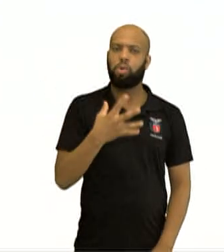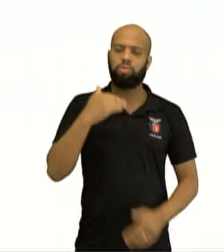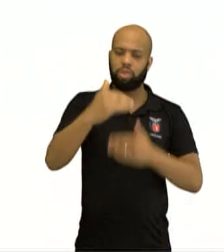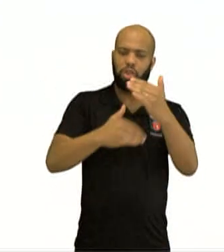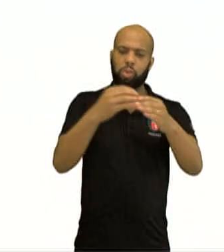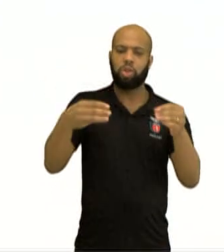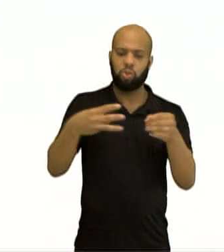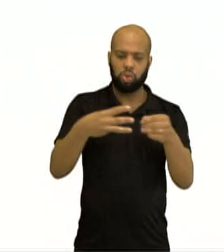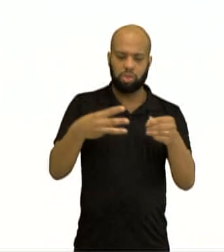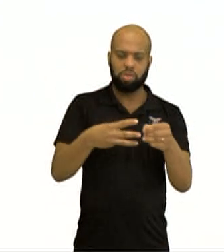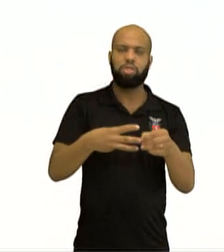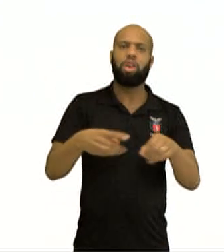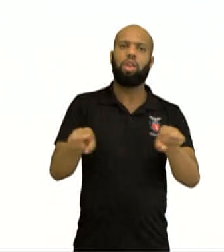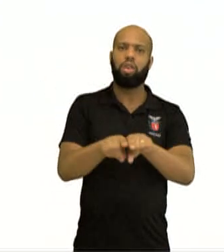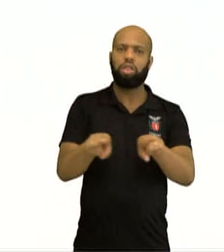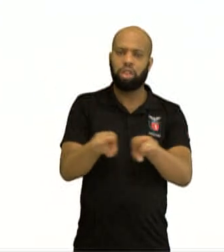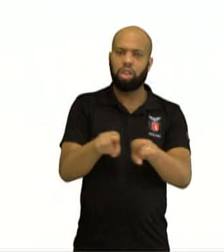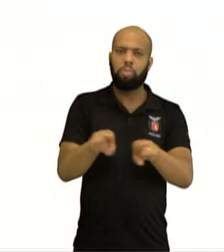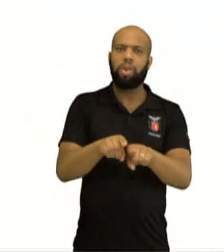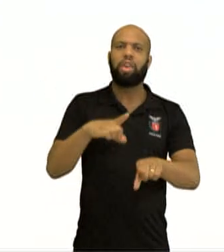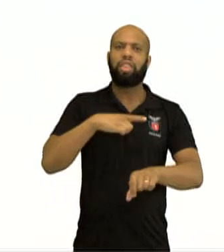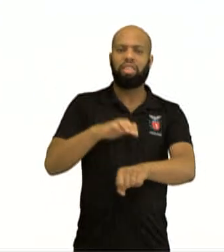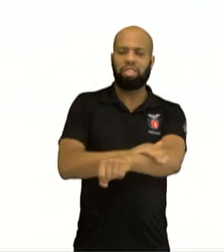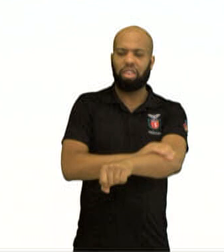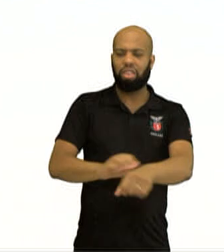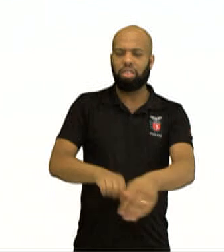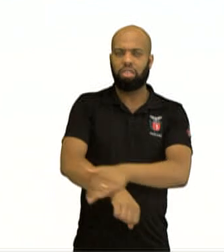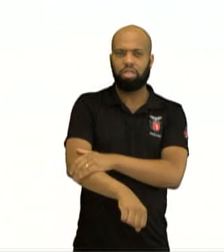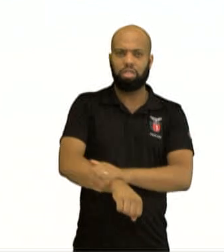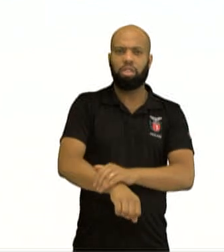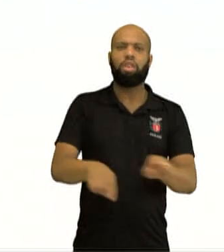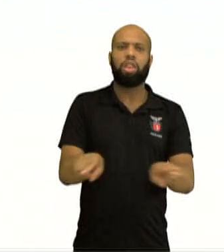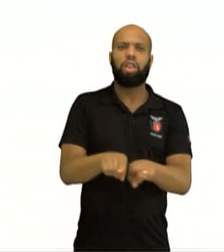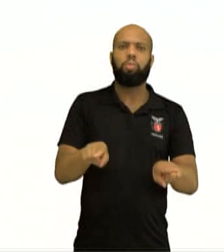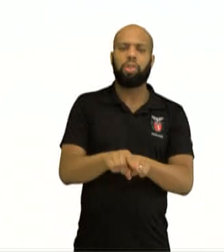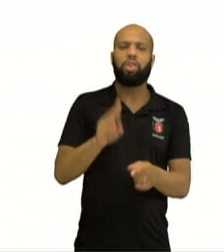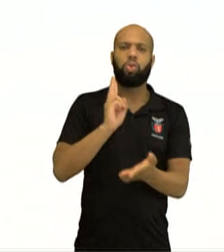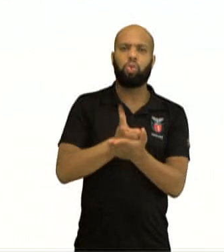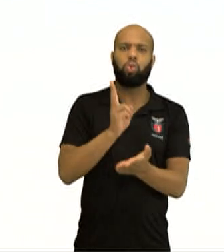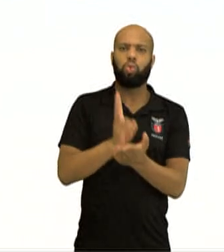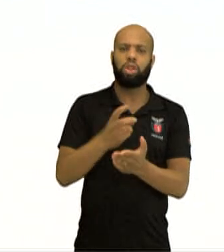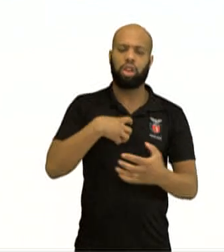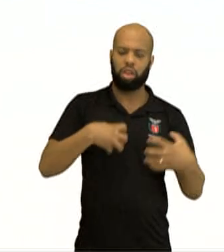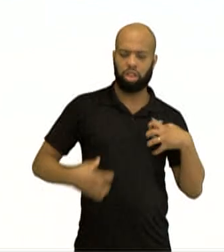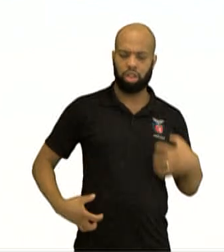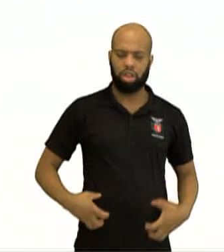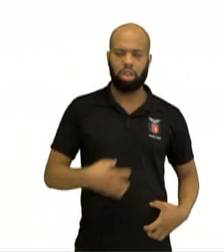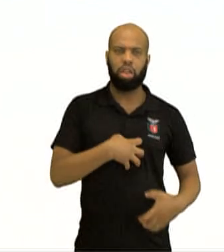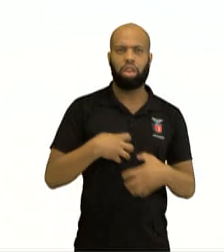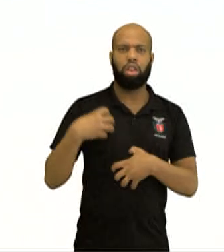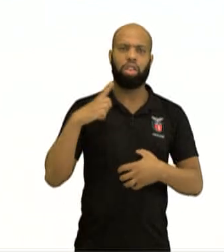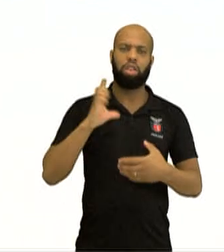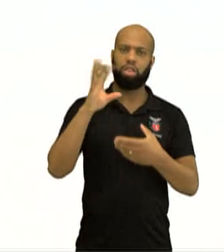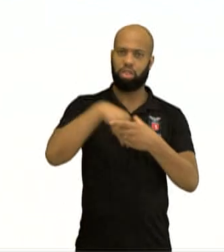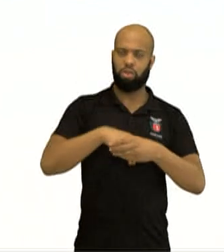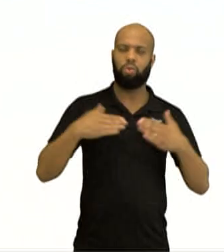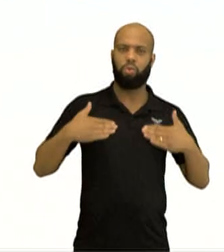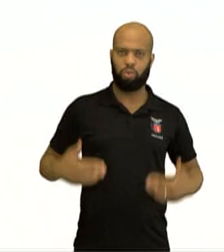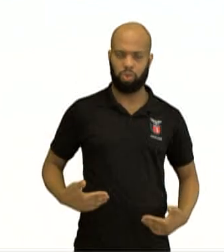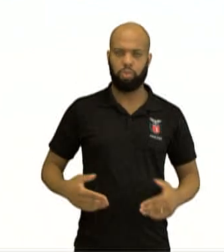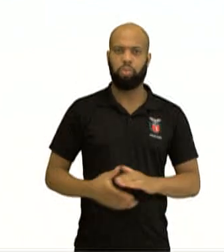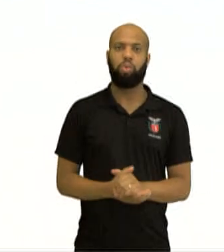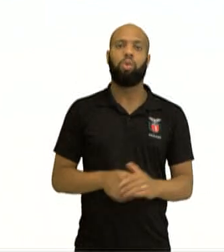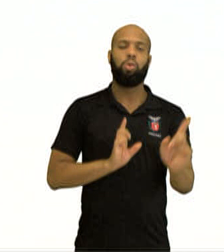células, tecidos, além também da construção e manutenção de todos os órgãos e tecidos do nosso corpo. Muito bem.